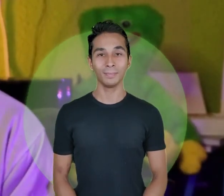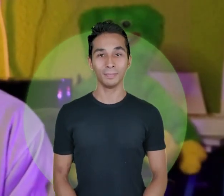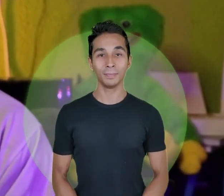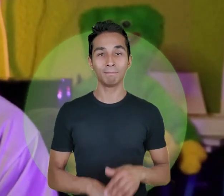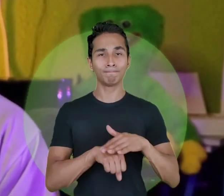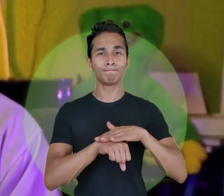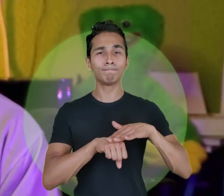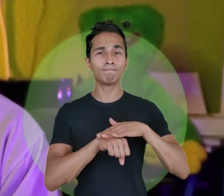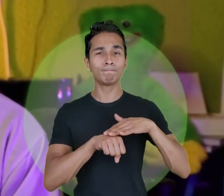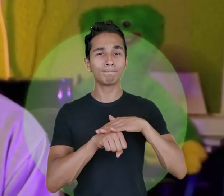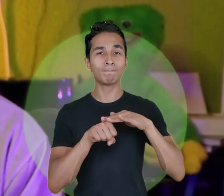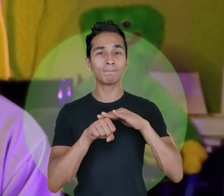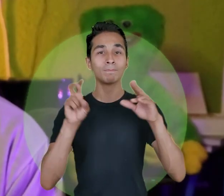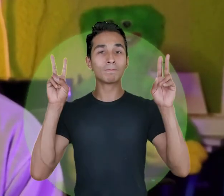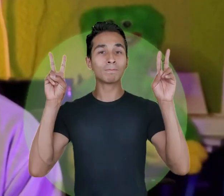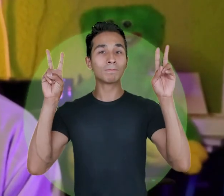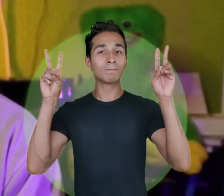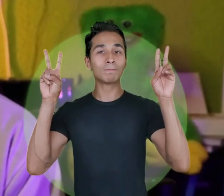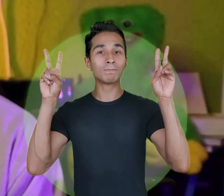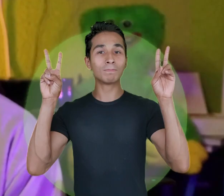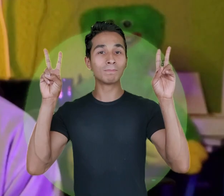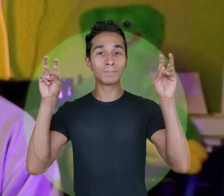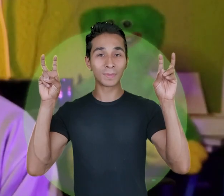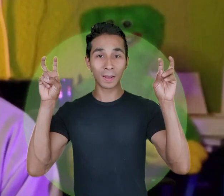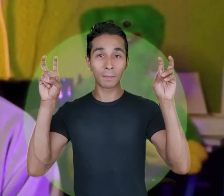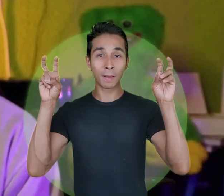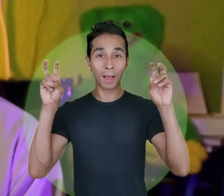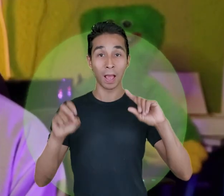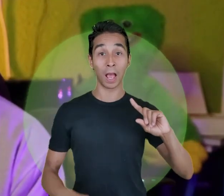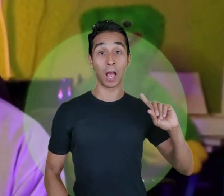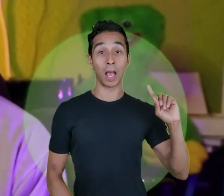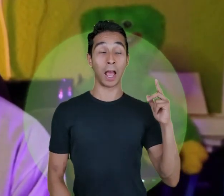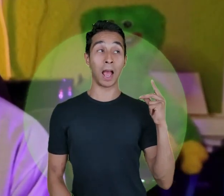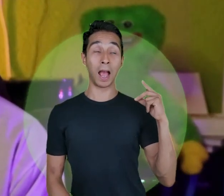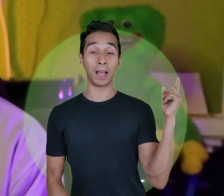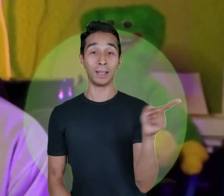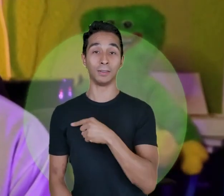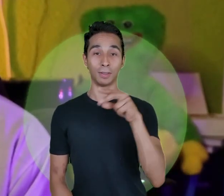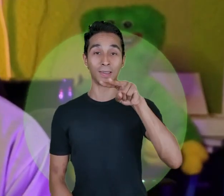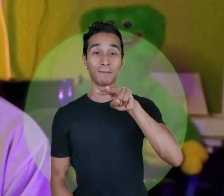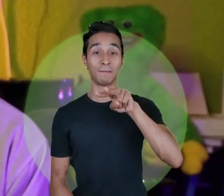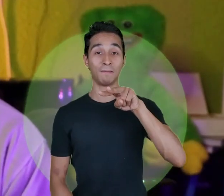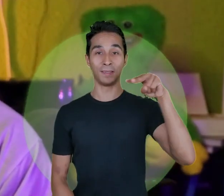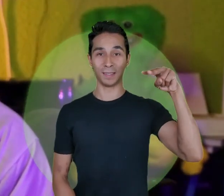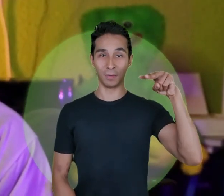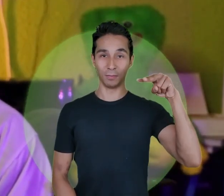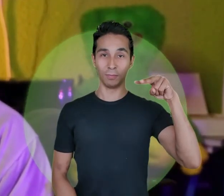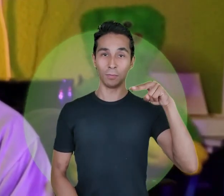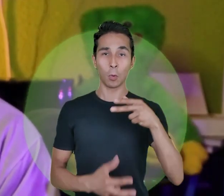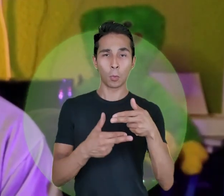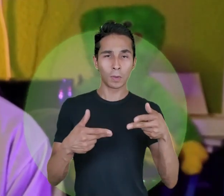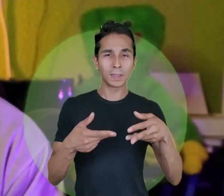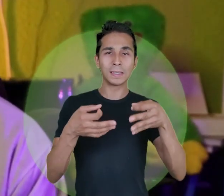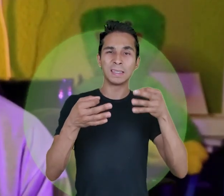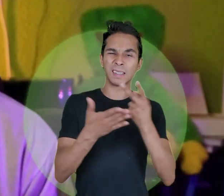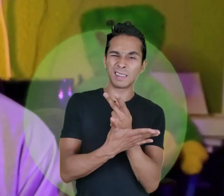a gente vai conversar um pouquinho com vocês, né, a partir da nossa perspectiva, das nossas vivências, né, muitos erros,